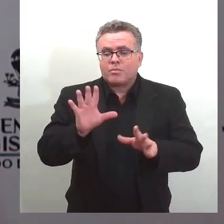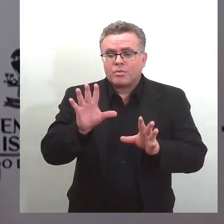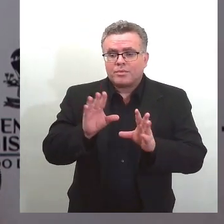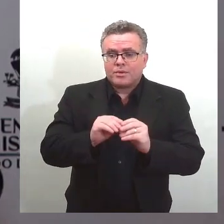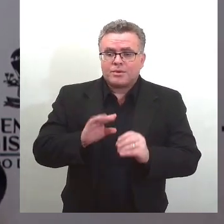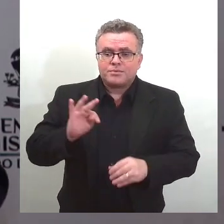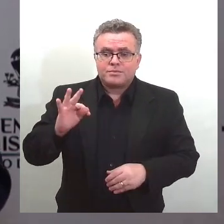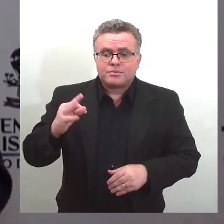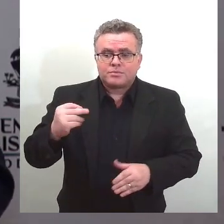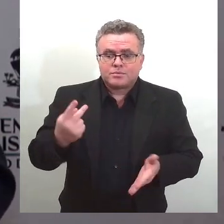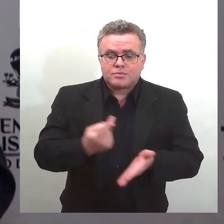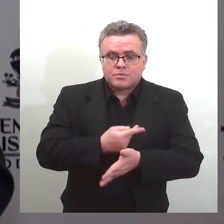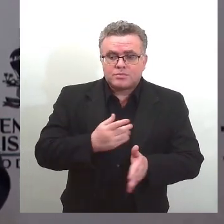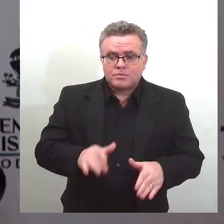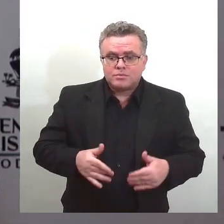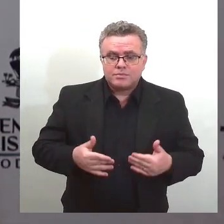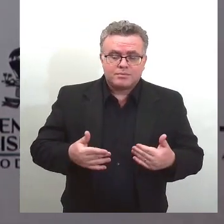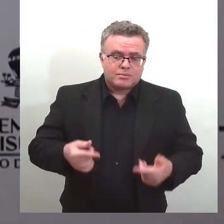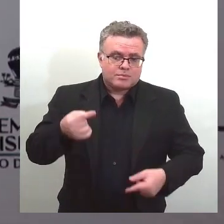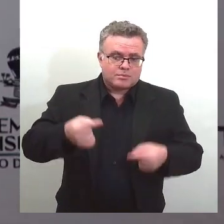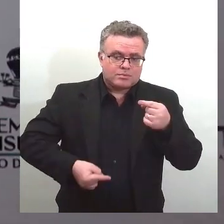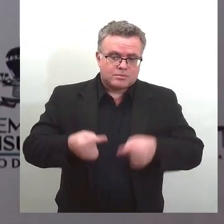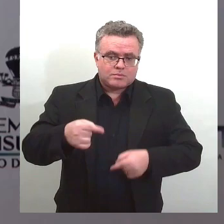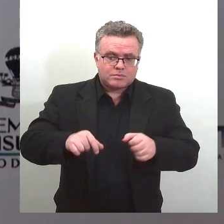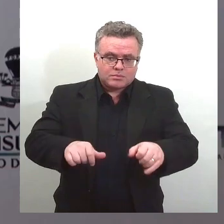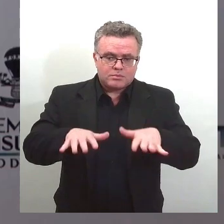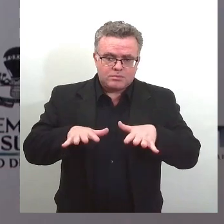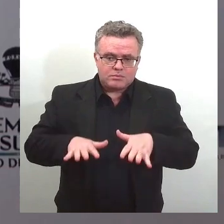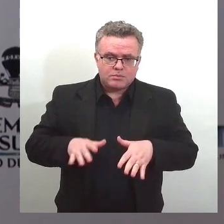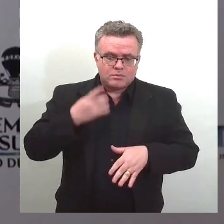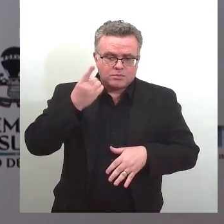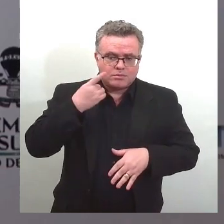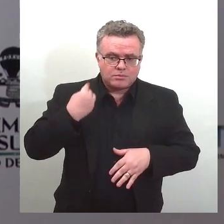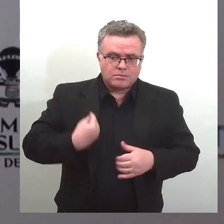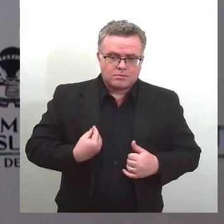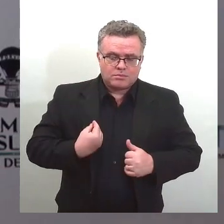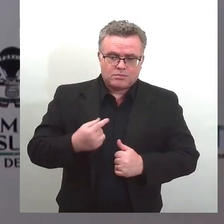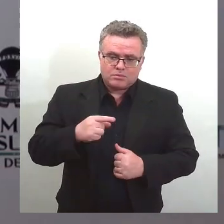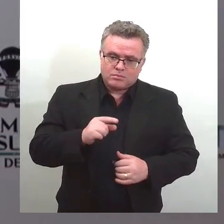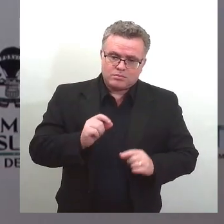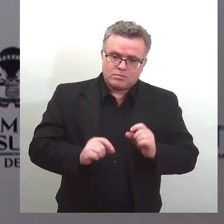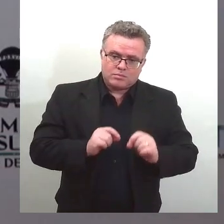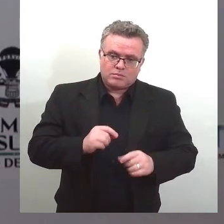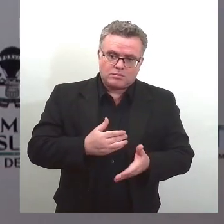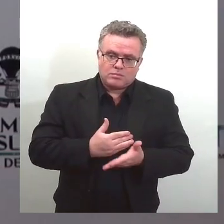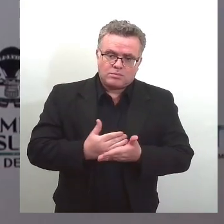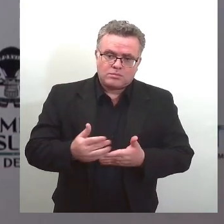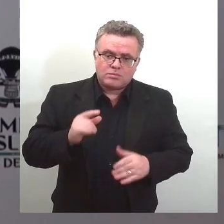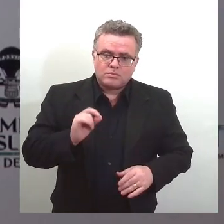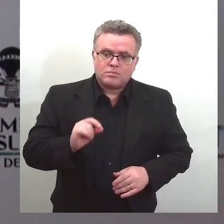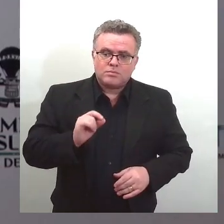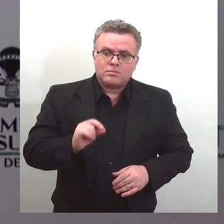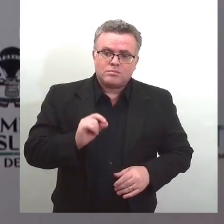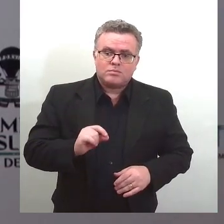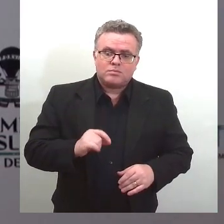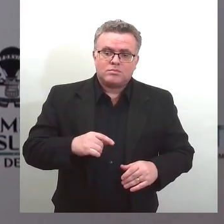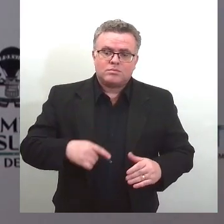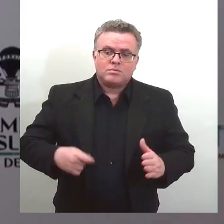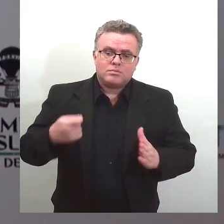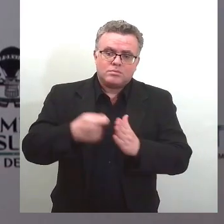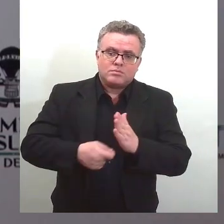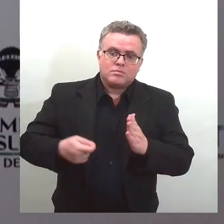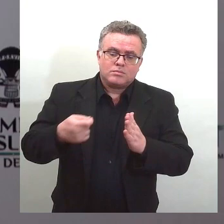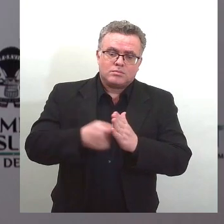discutido no plenário pelos deputados estaduais, e a gente já começa trazendo uma reivindicação de